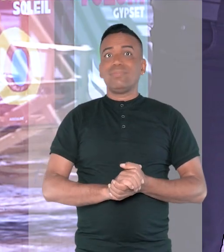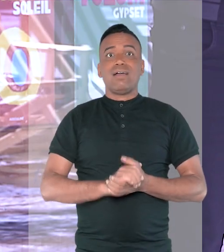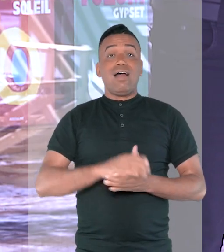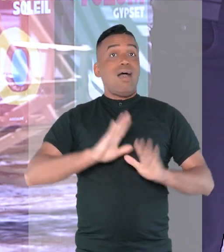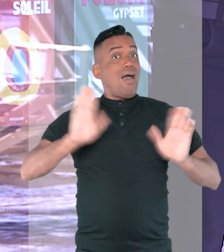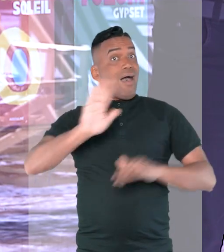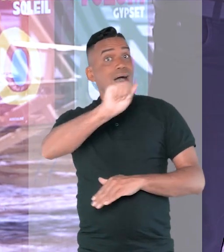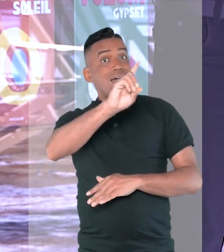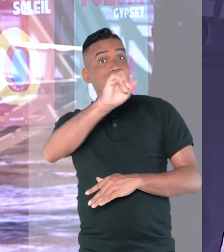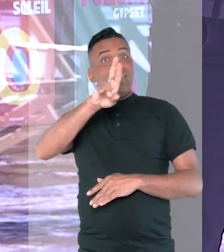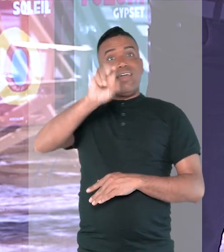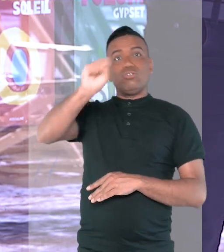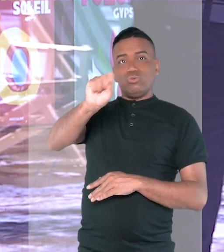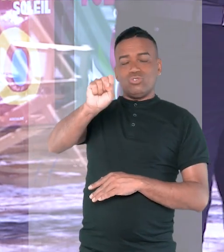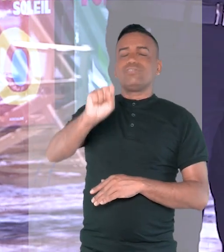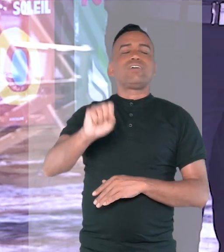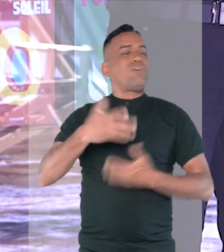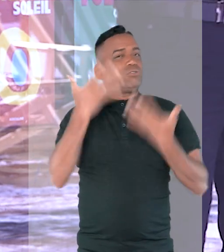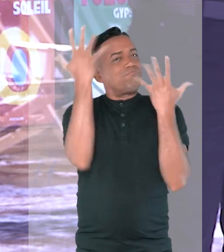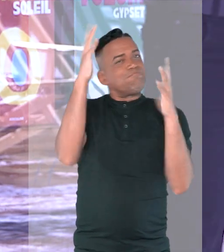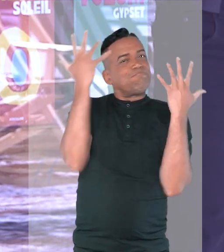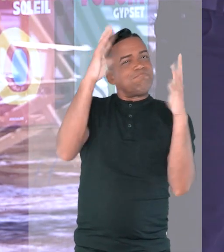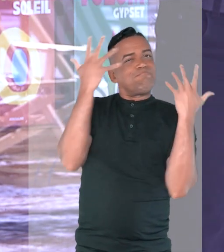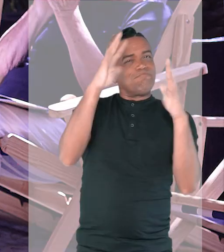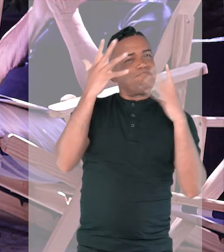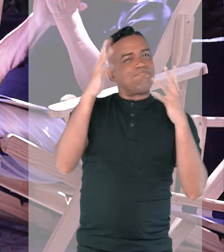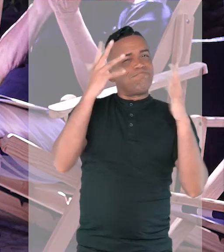Lielofante, editora autêntica. Vamos aplaudi-la.